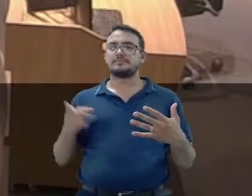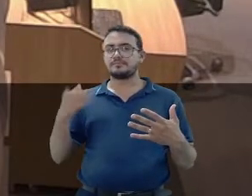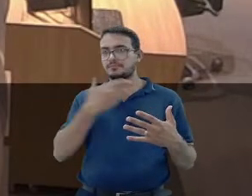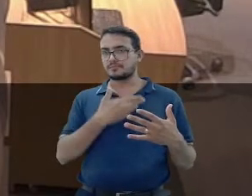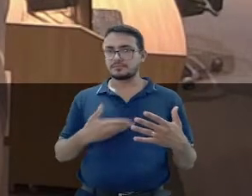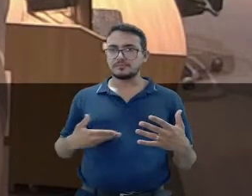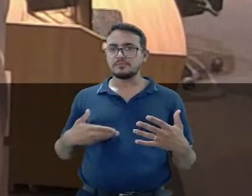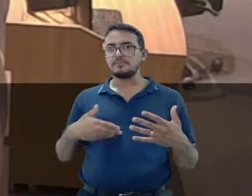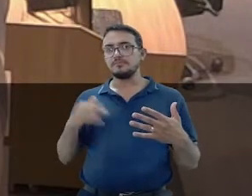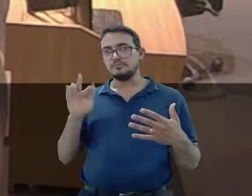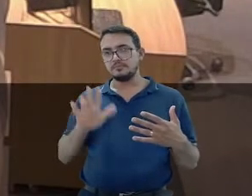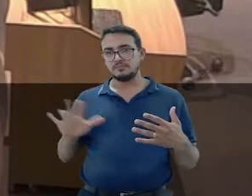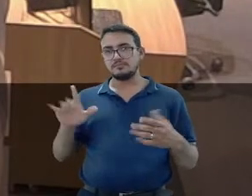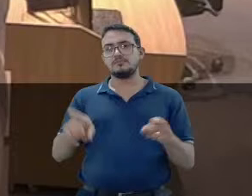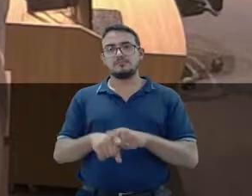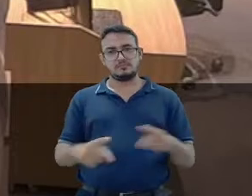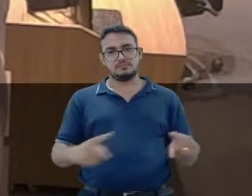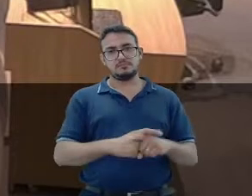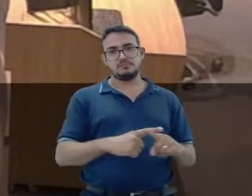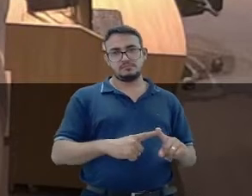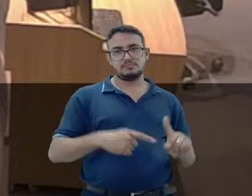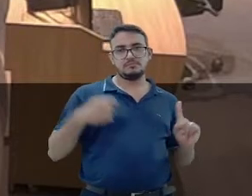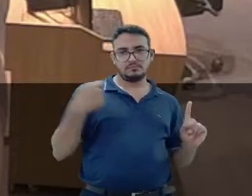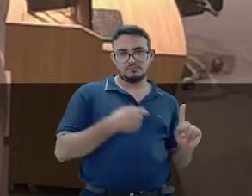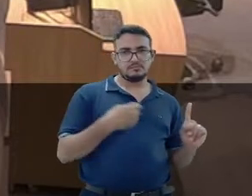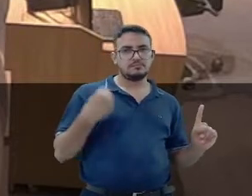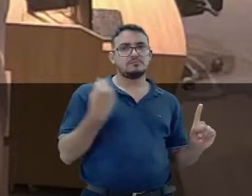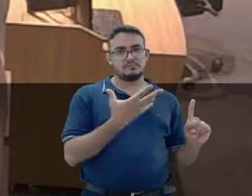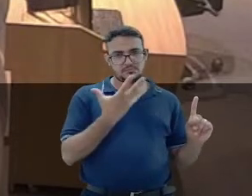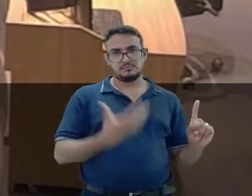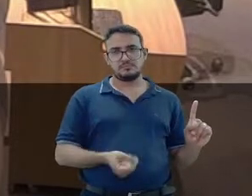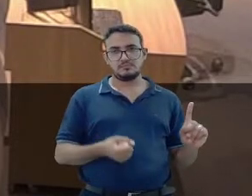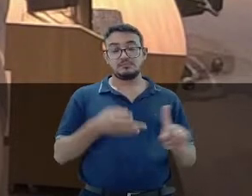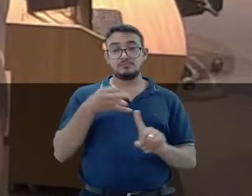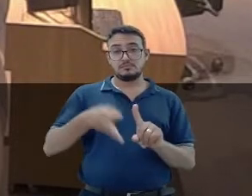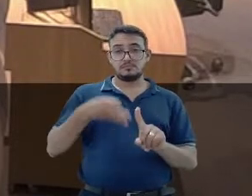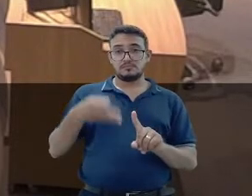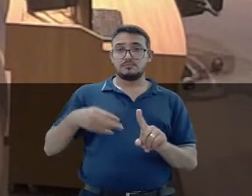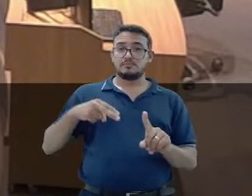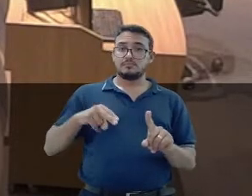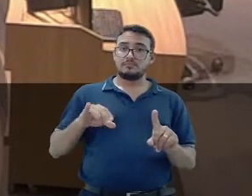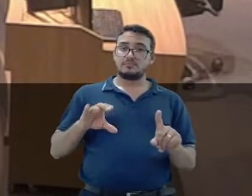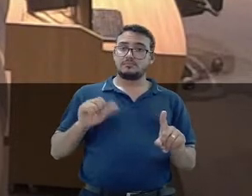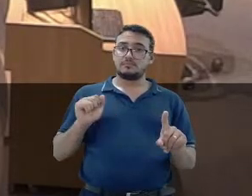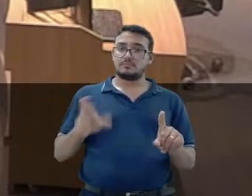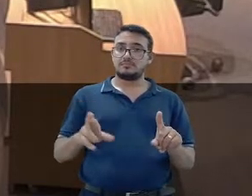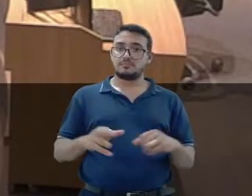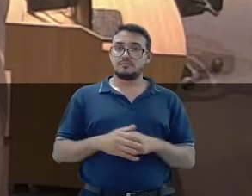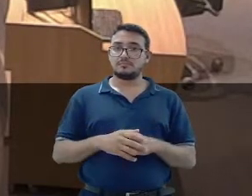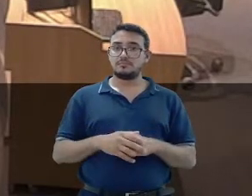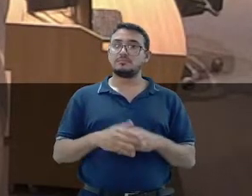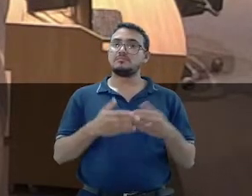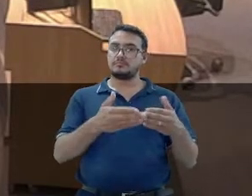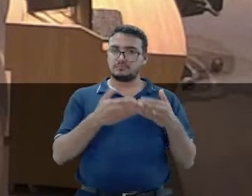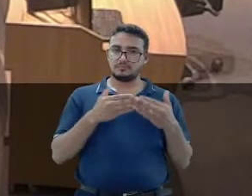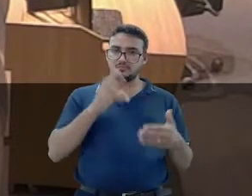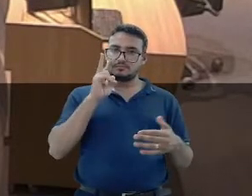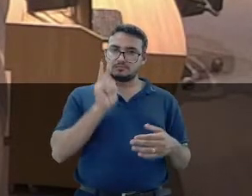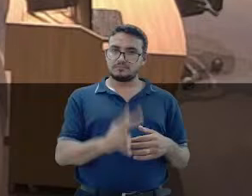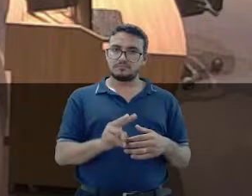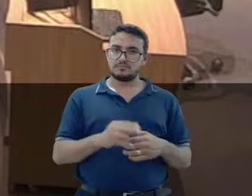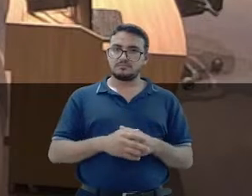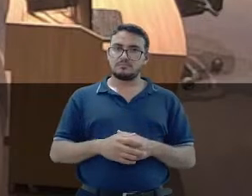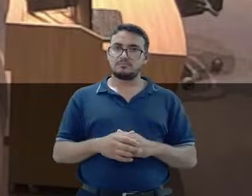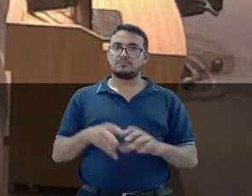das contrarrazões da autora e no mérito, dando-lhe provimento, o desembargador André Luiz Moraes de Oliveira solicitou vista regimental,